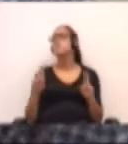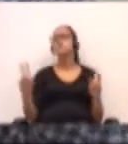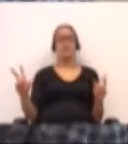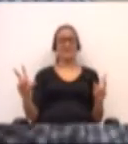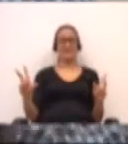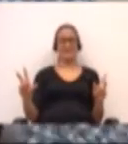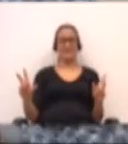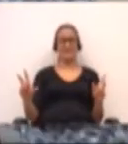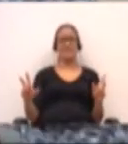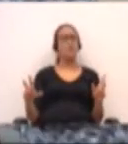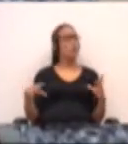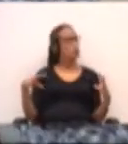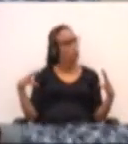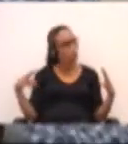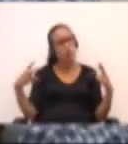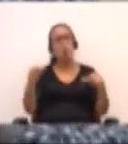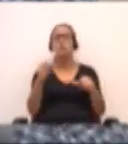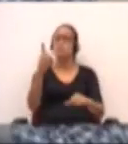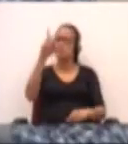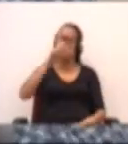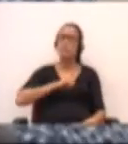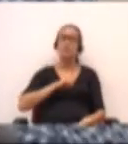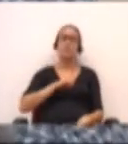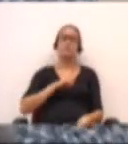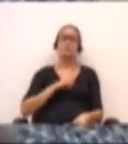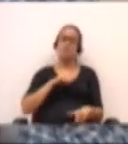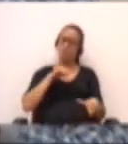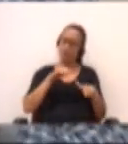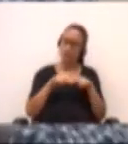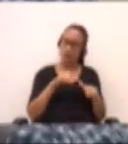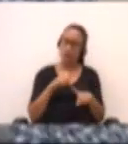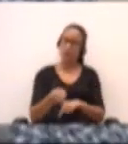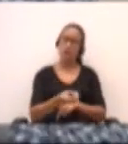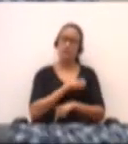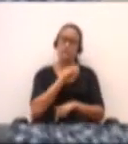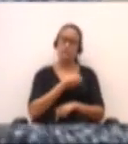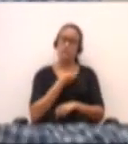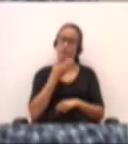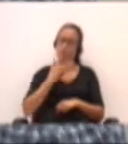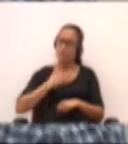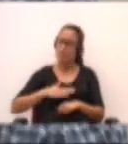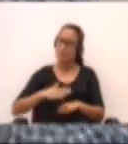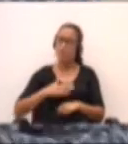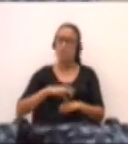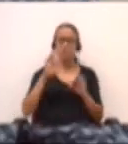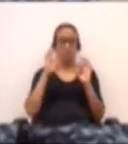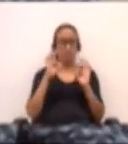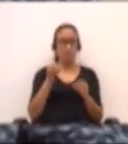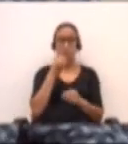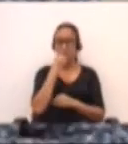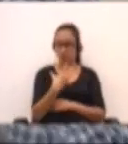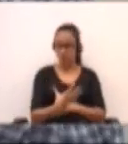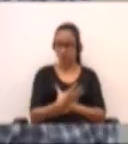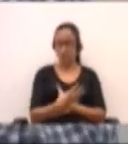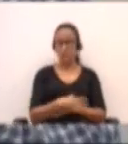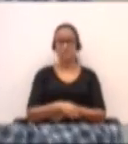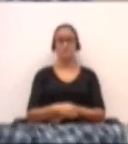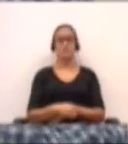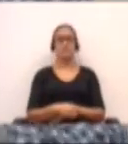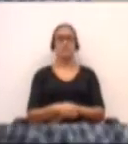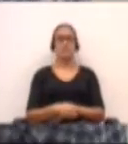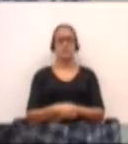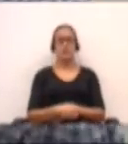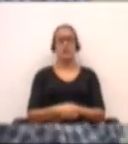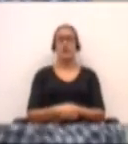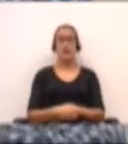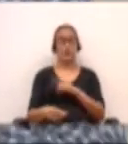União venha. Já tem um sinal do SPU que nós tivemos com o Walter há 4 semanas atrás, junto com